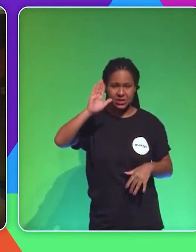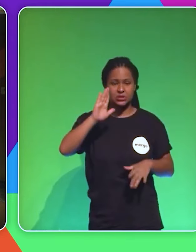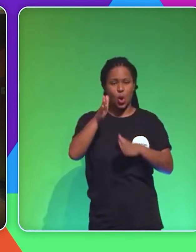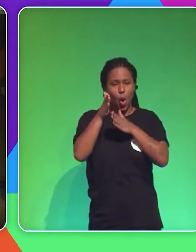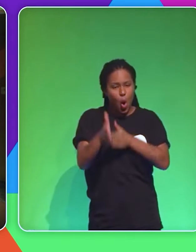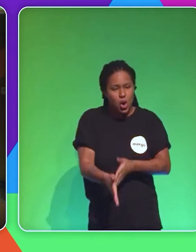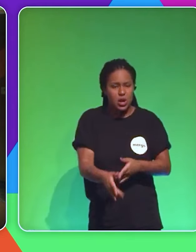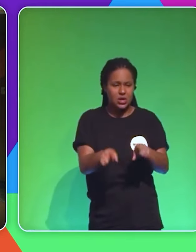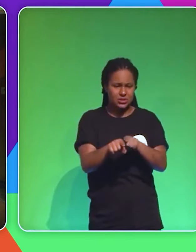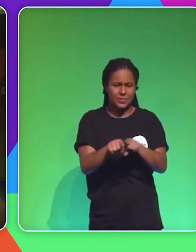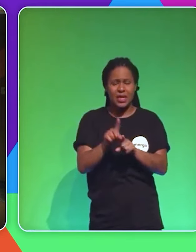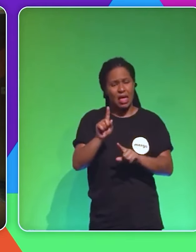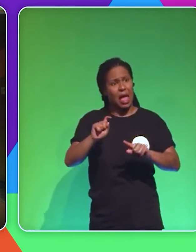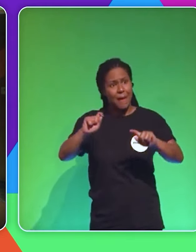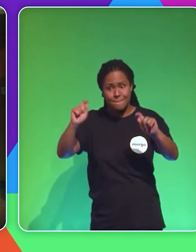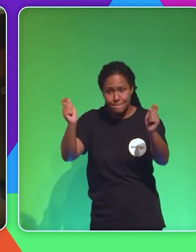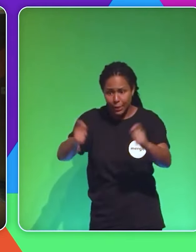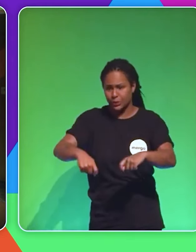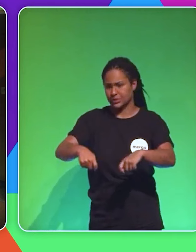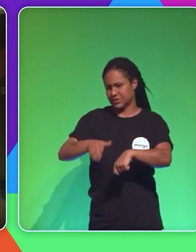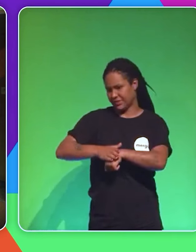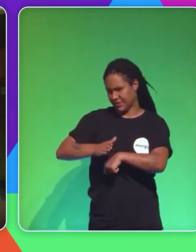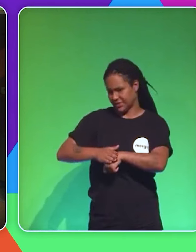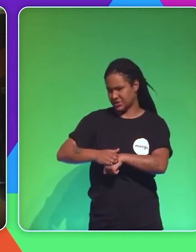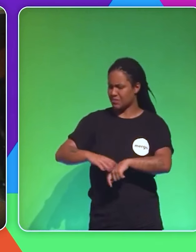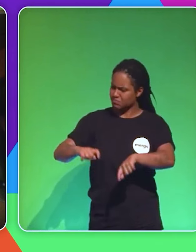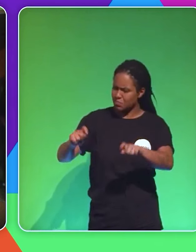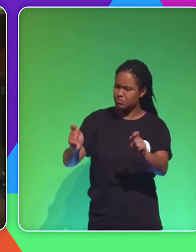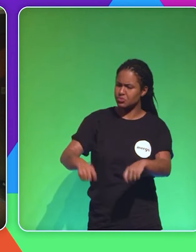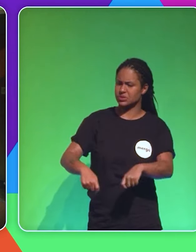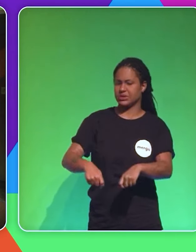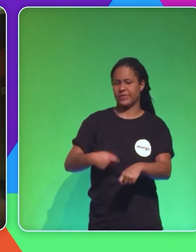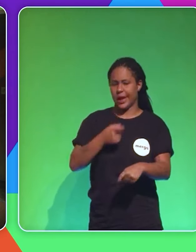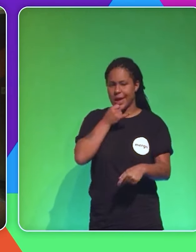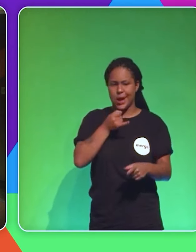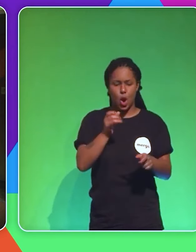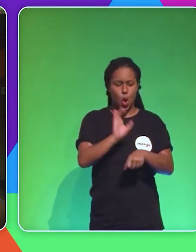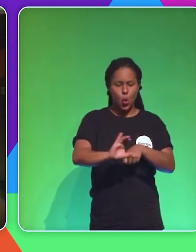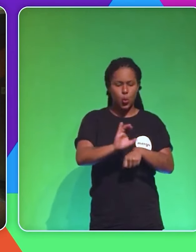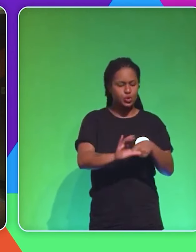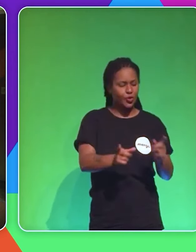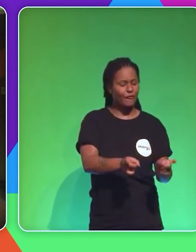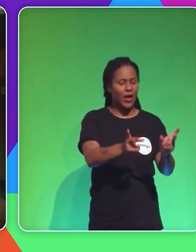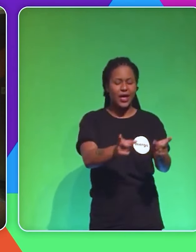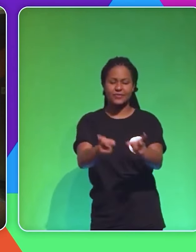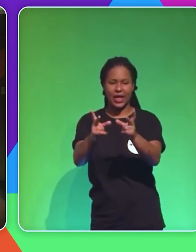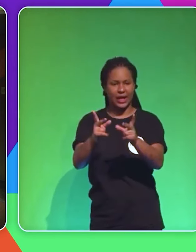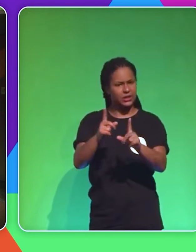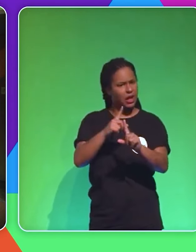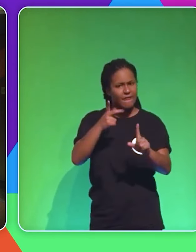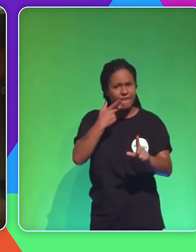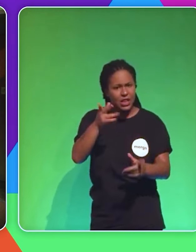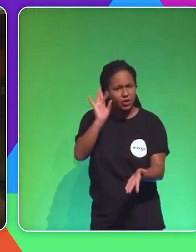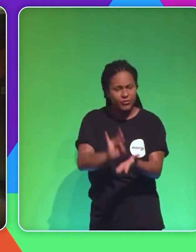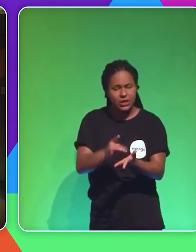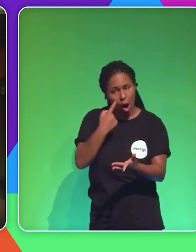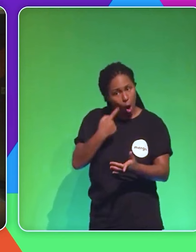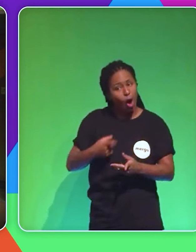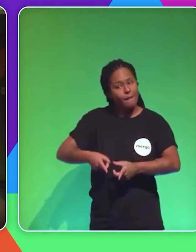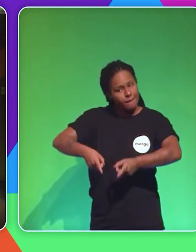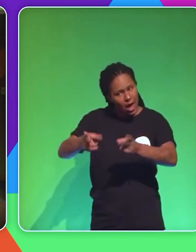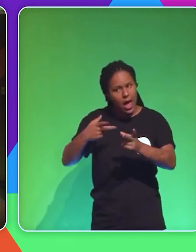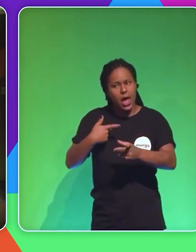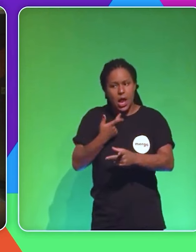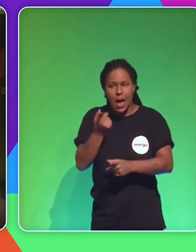honesta possível é é possível sabe é possível você vender curso se sem jogar na real é possível você vender